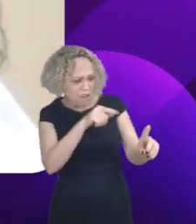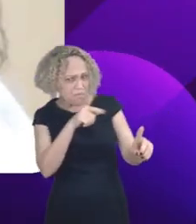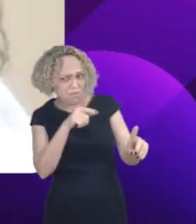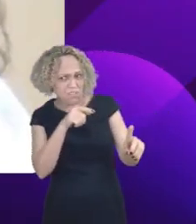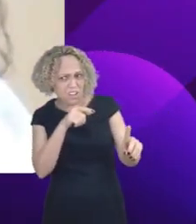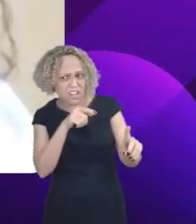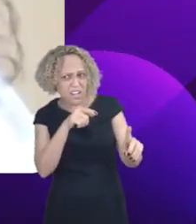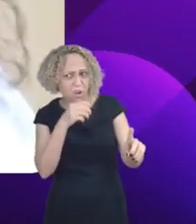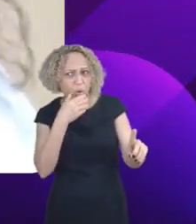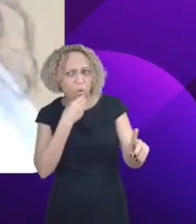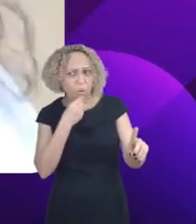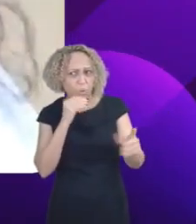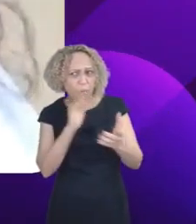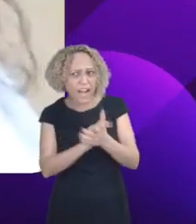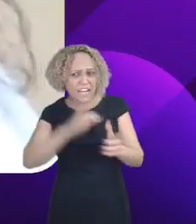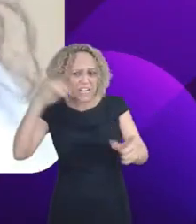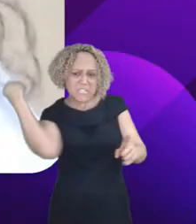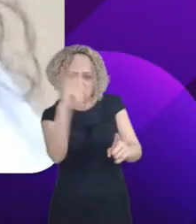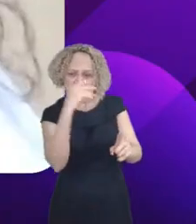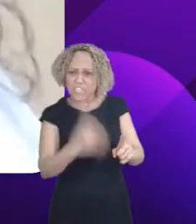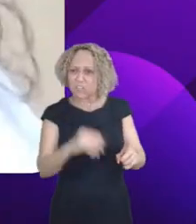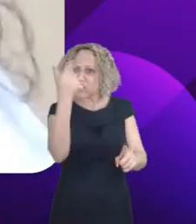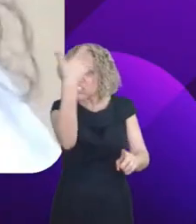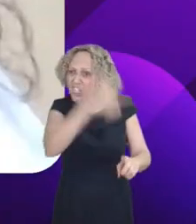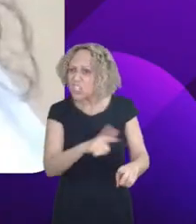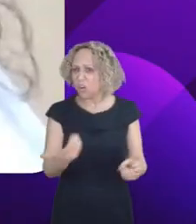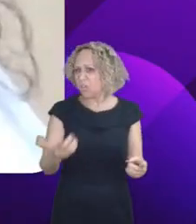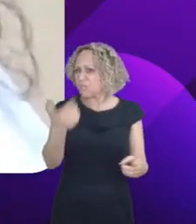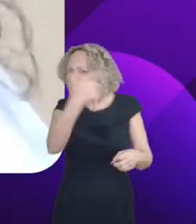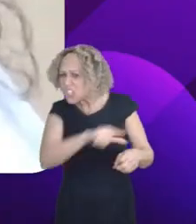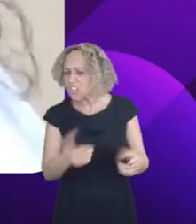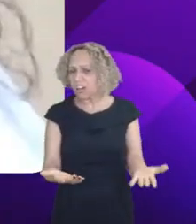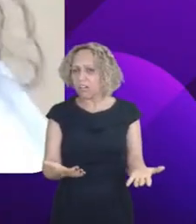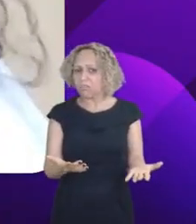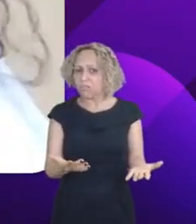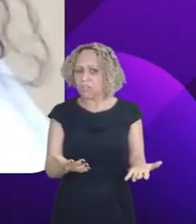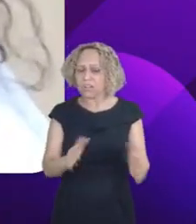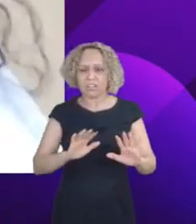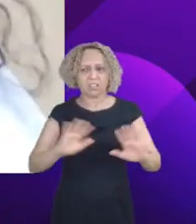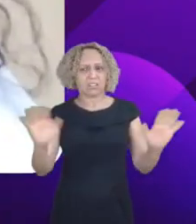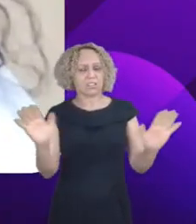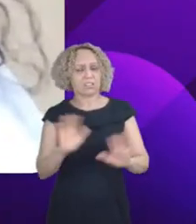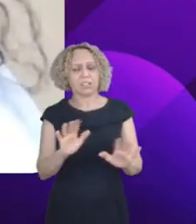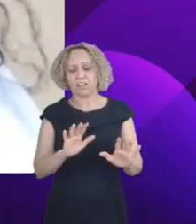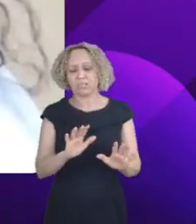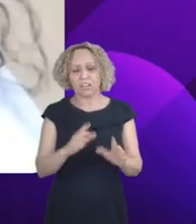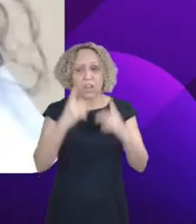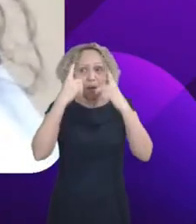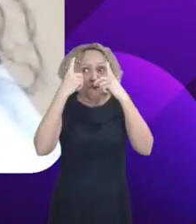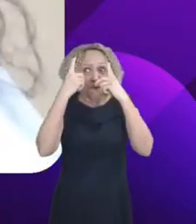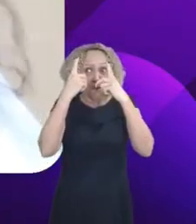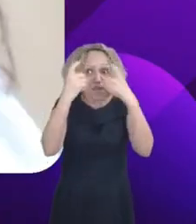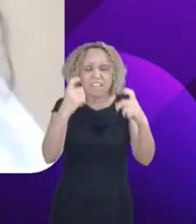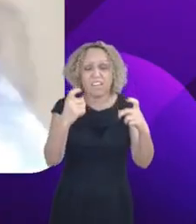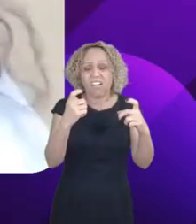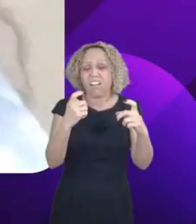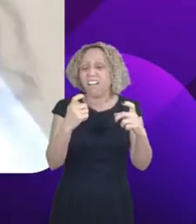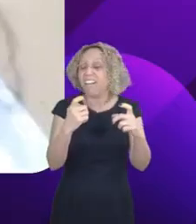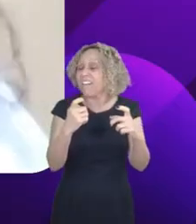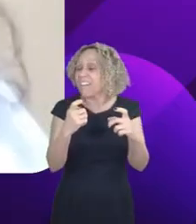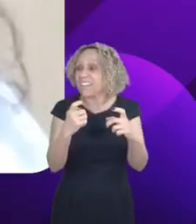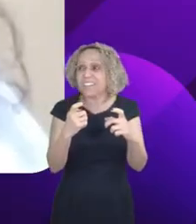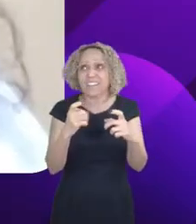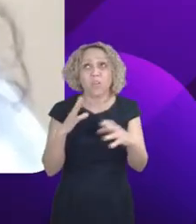não sabe. Por quê? Violência doméstica não é matemática. Na violência doméstica, 2 mais 2 pode dar